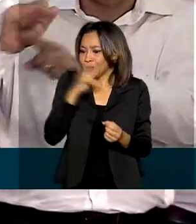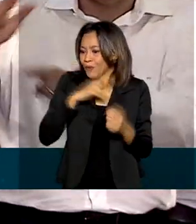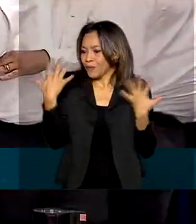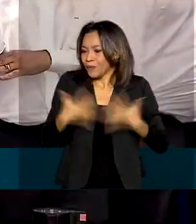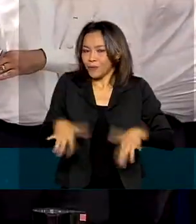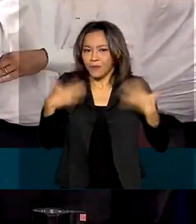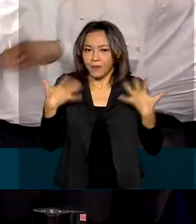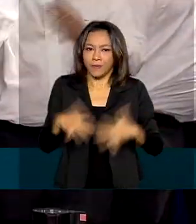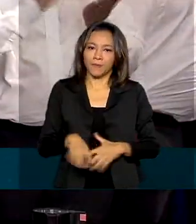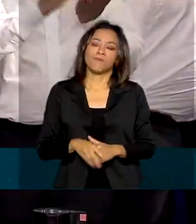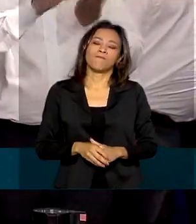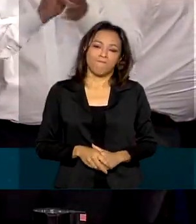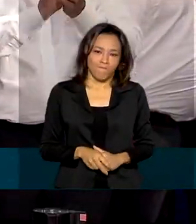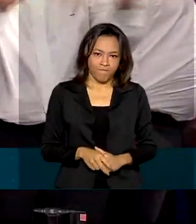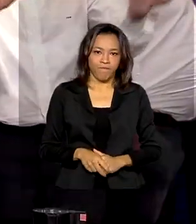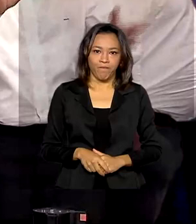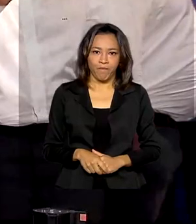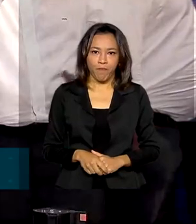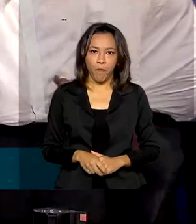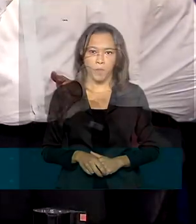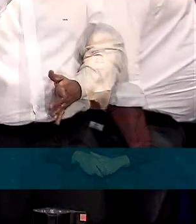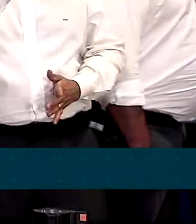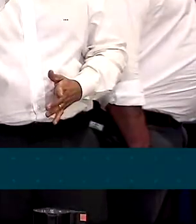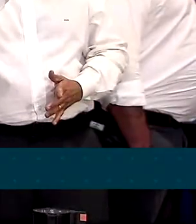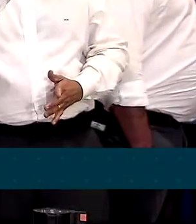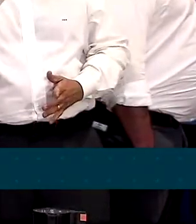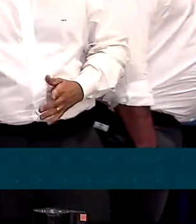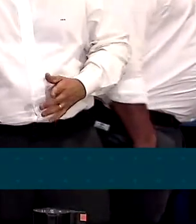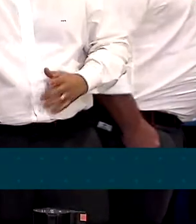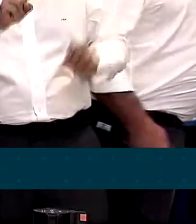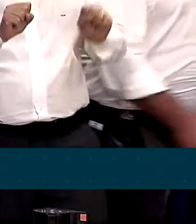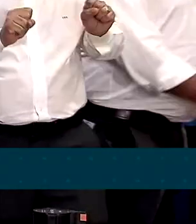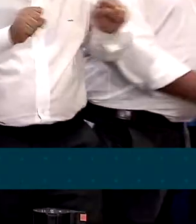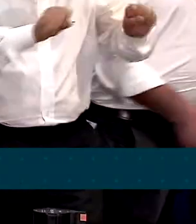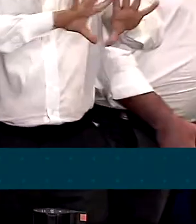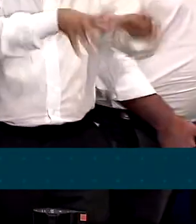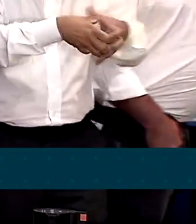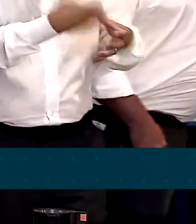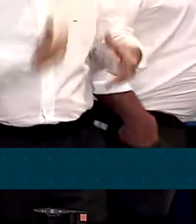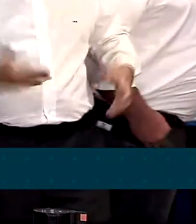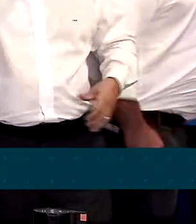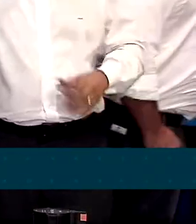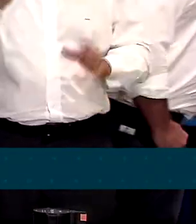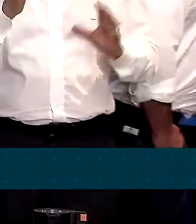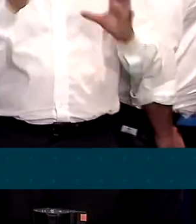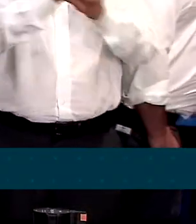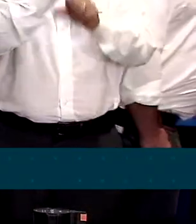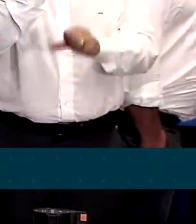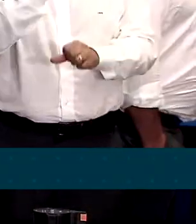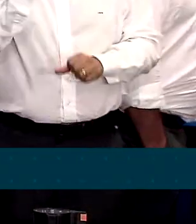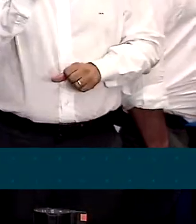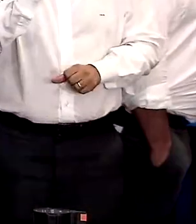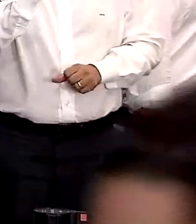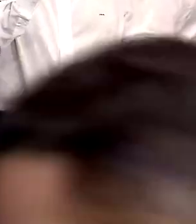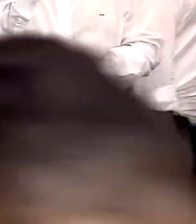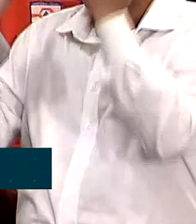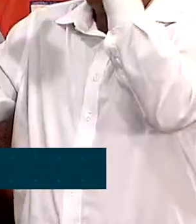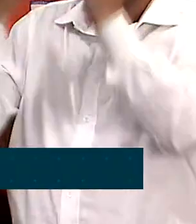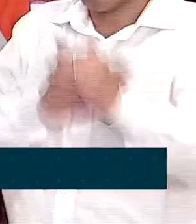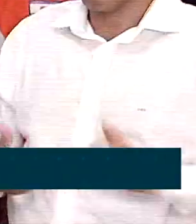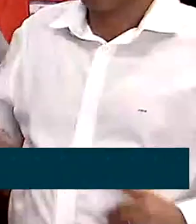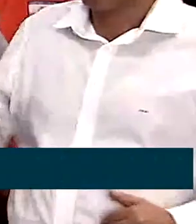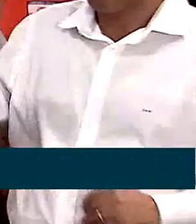pública. Isso é um esforço conjunto do governo federal e o valor vai até 6.220 reais.